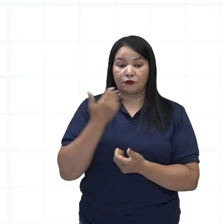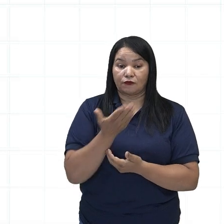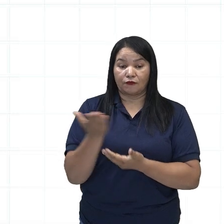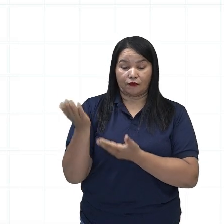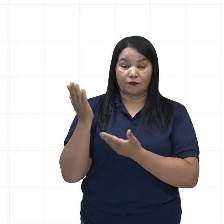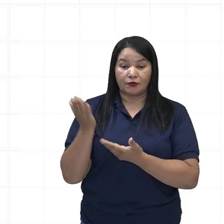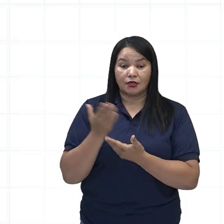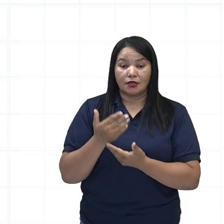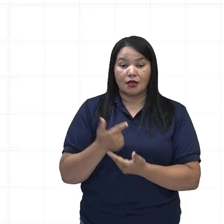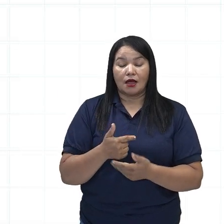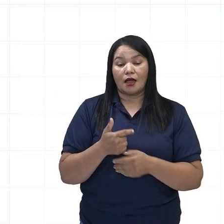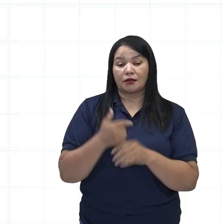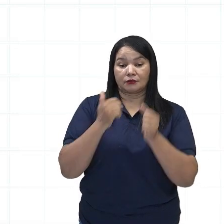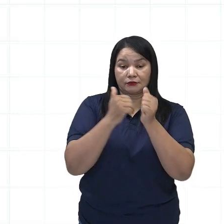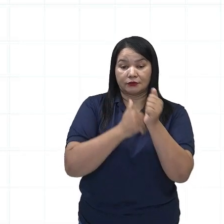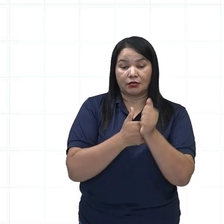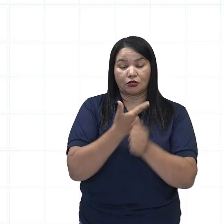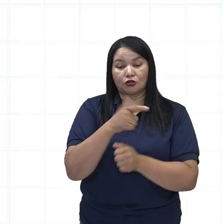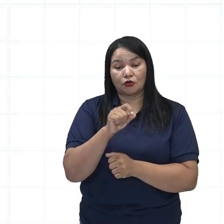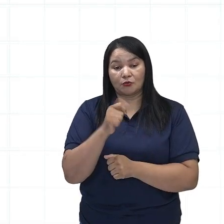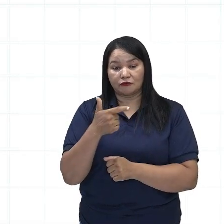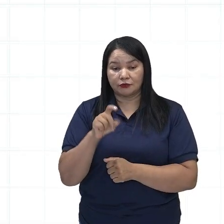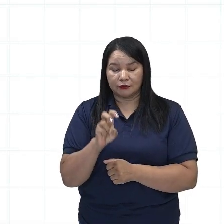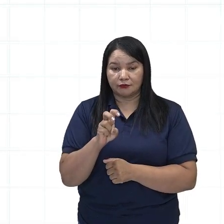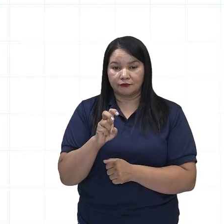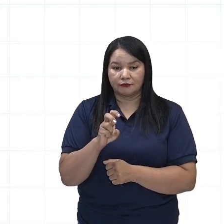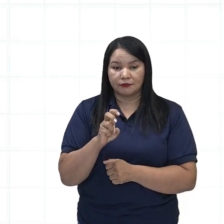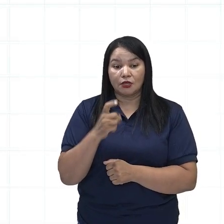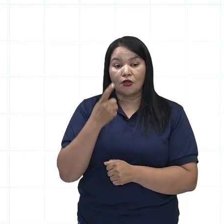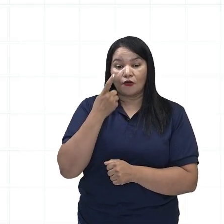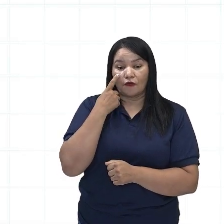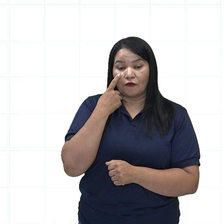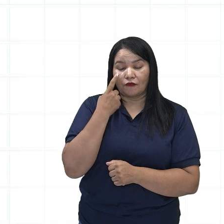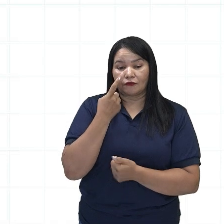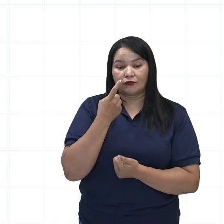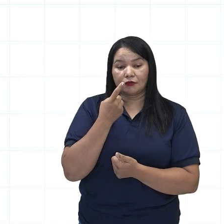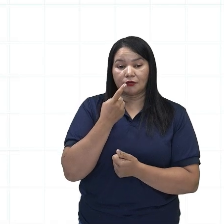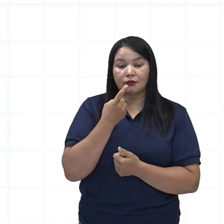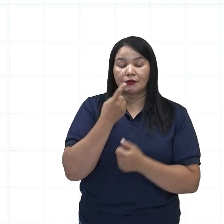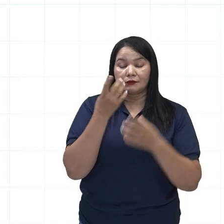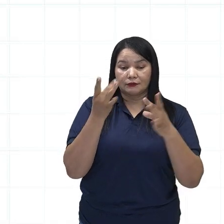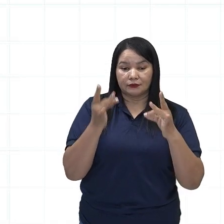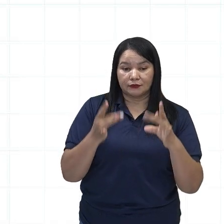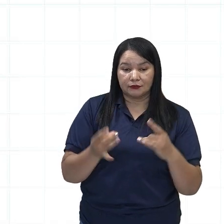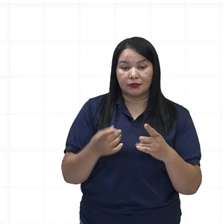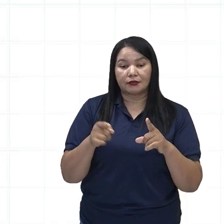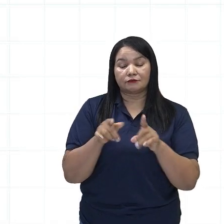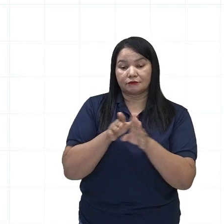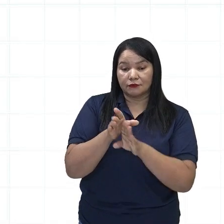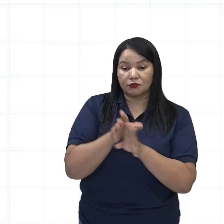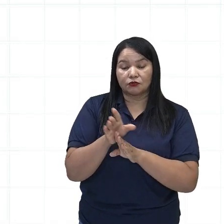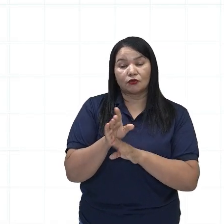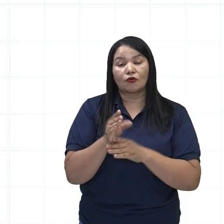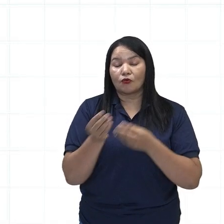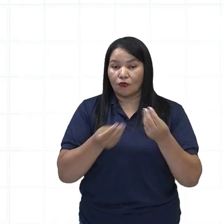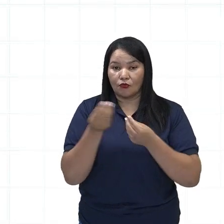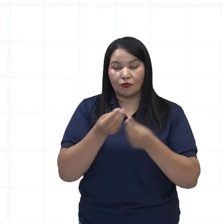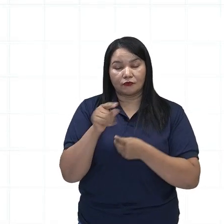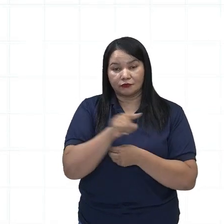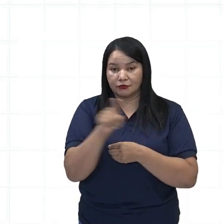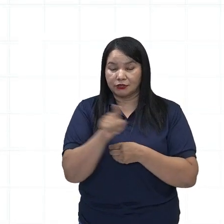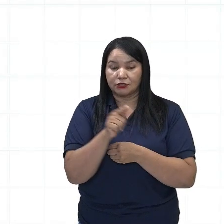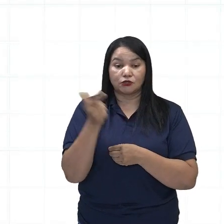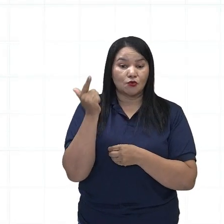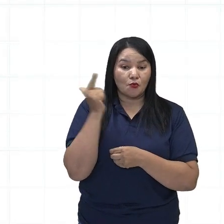bit.ly/logins2025. E aqui, como vocês podem ver, tem algumas instruções de como conseguir o